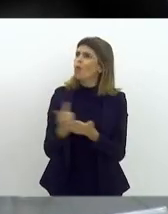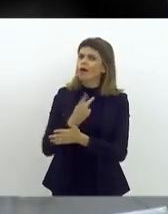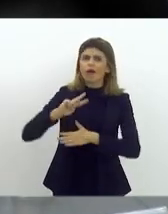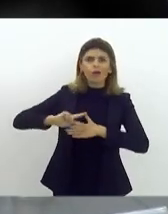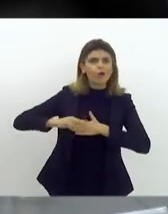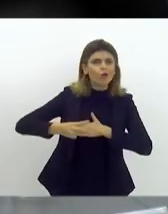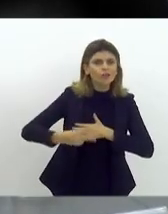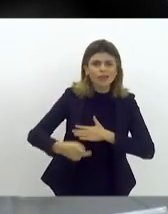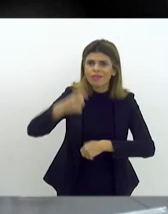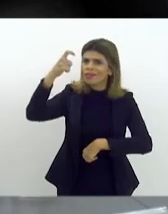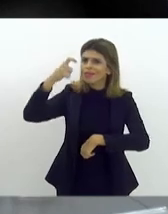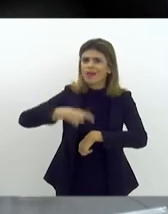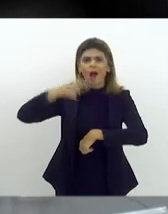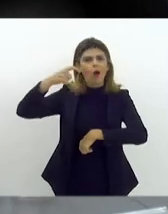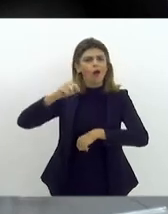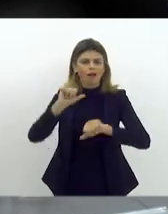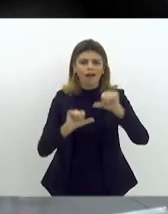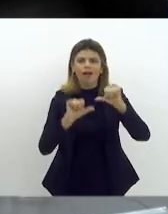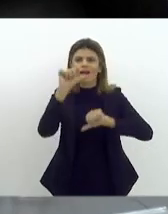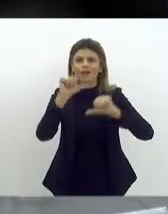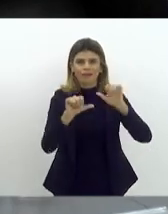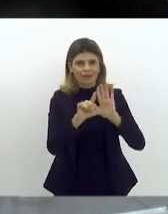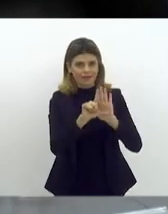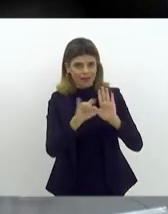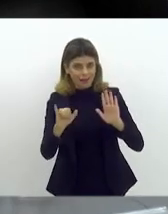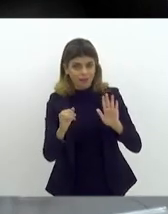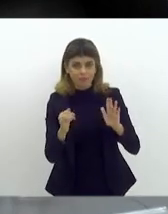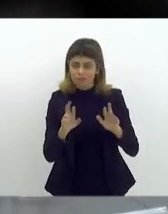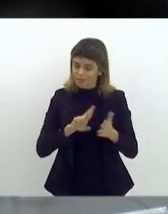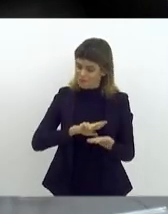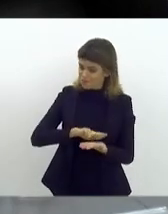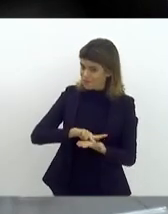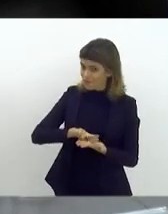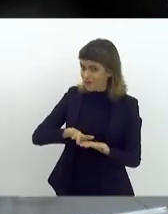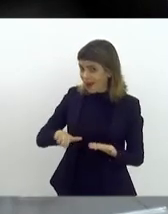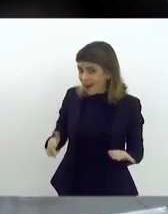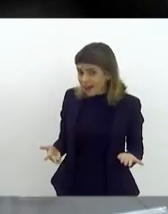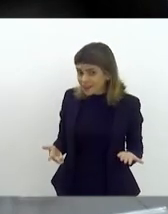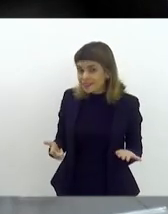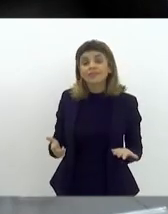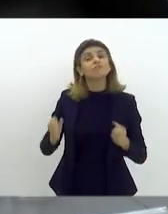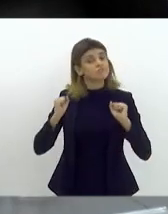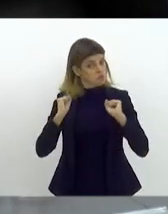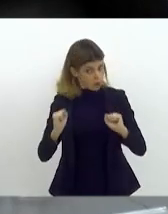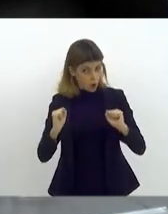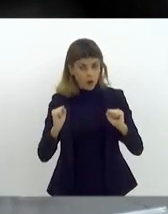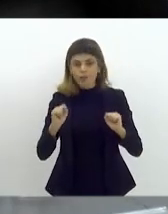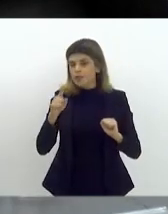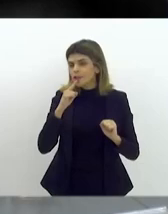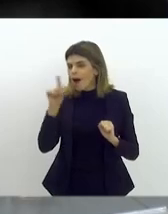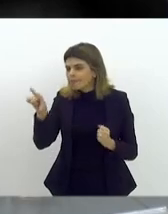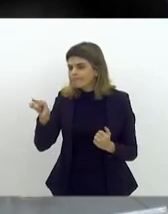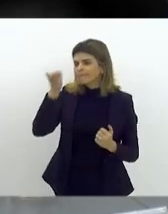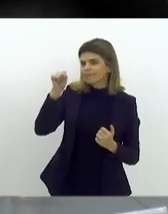práticas imediatas dessa alteração na Pena diversas diante mão assim só para pincelar para vocês eu consigo